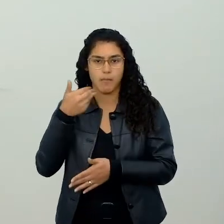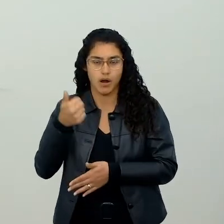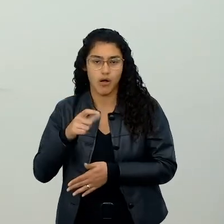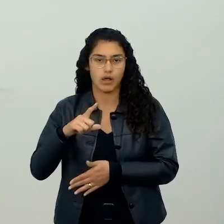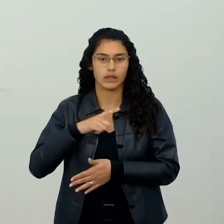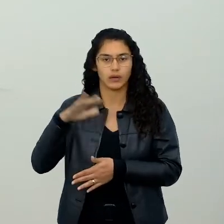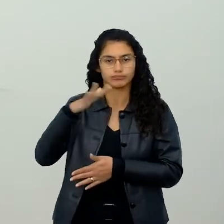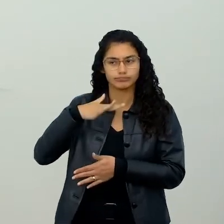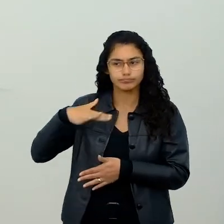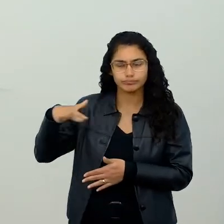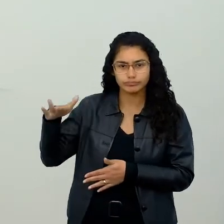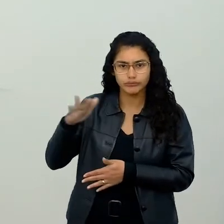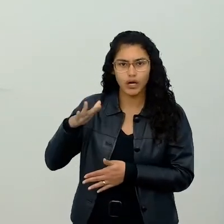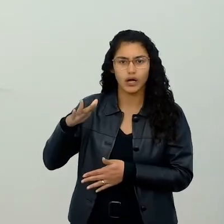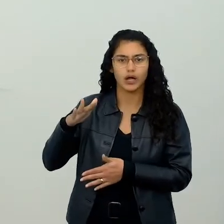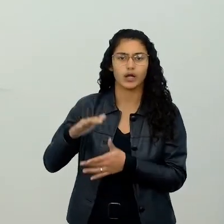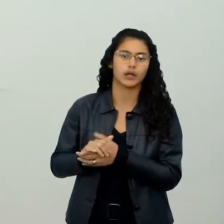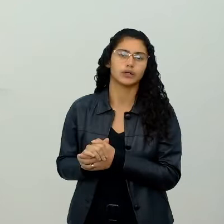têm maiores